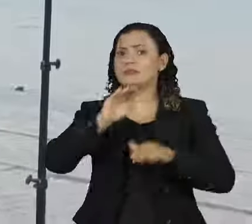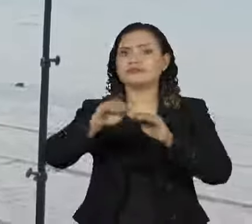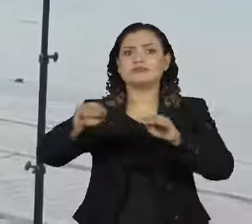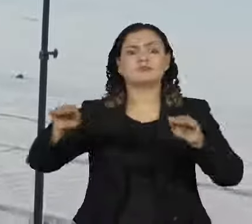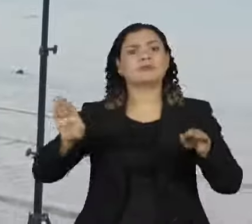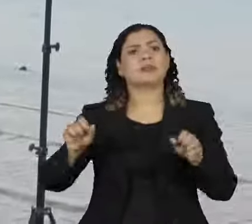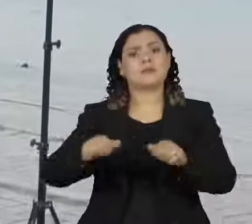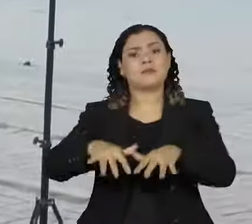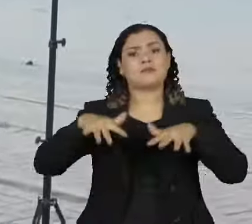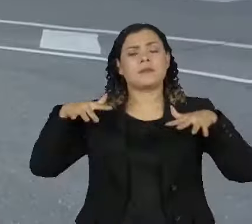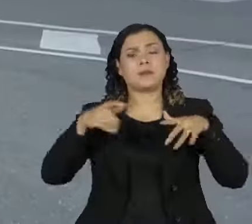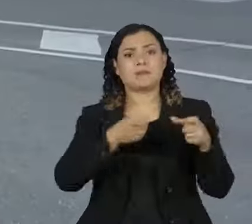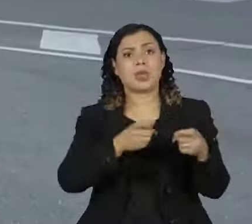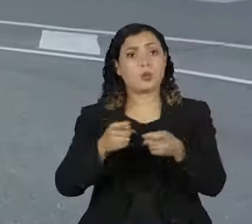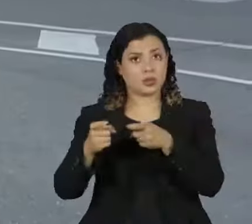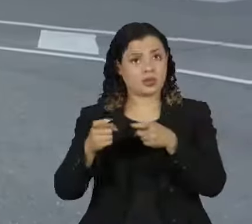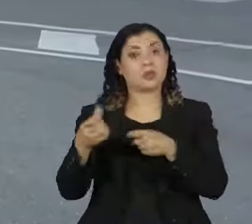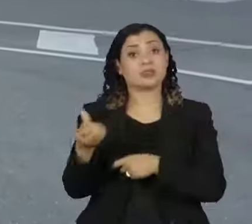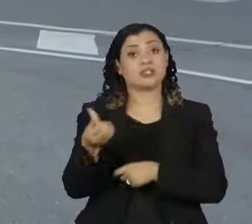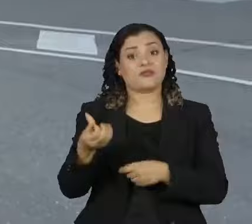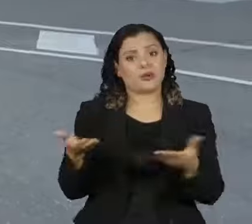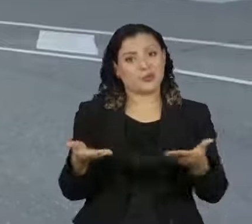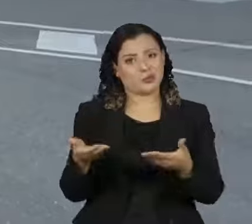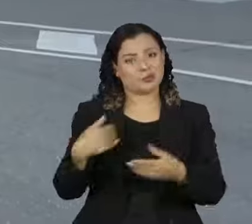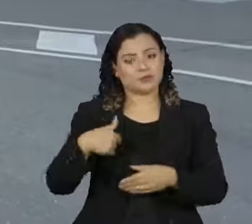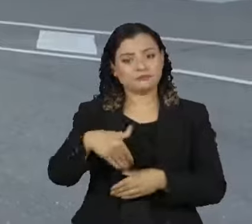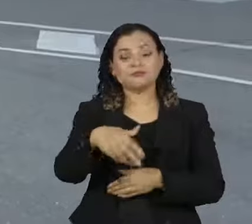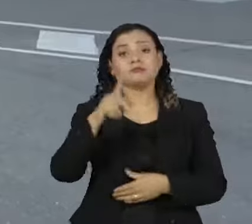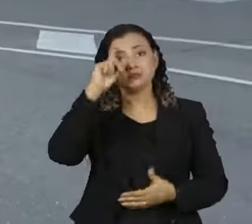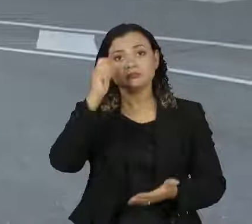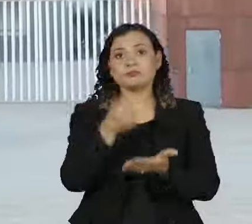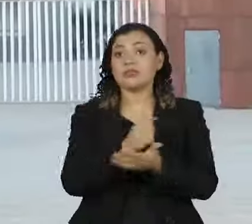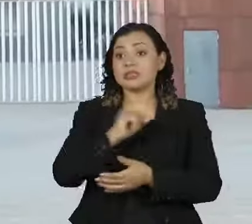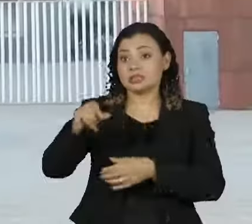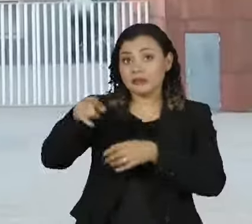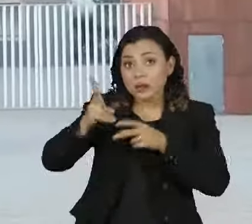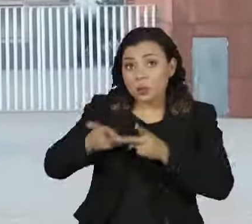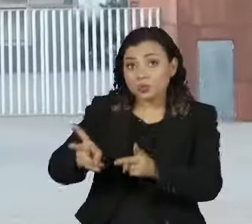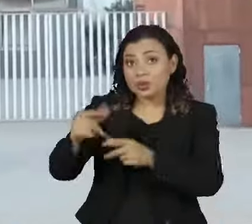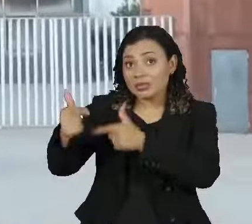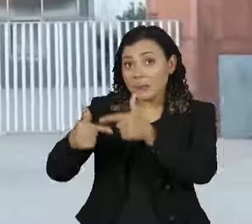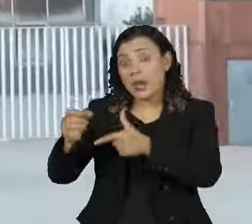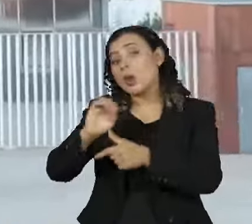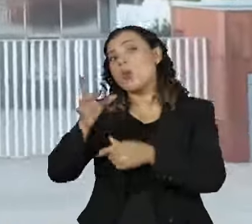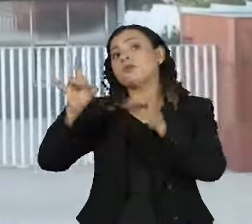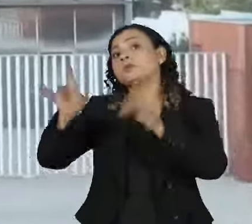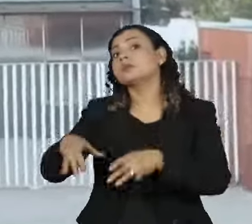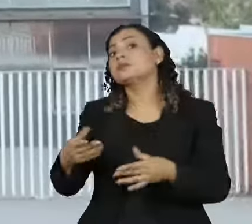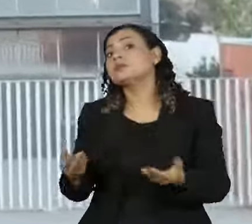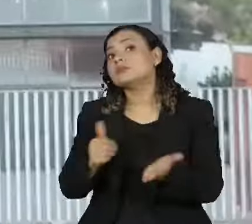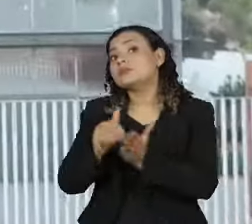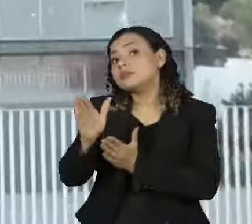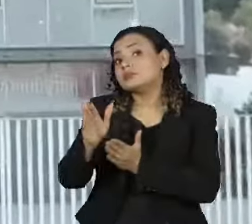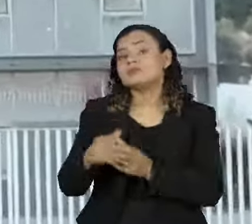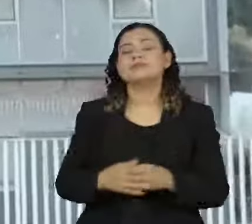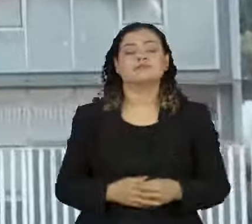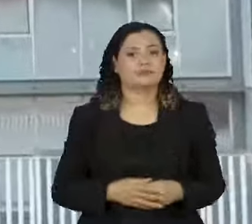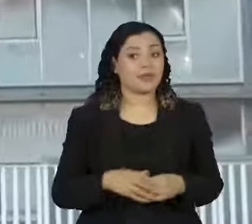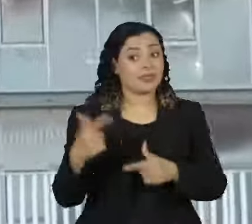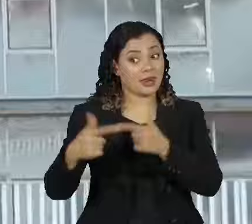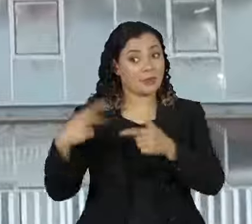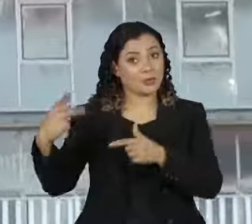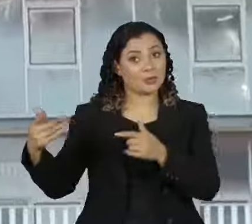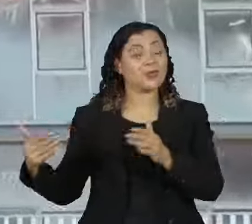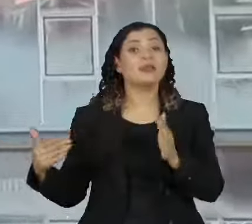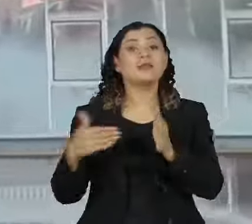uma assembleia geral para esta sexta-feira e deve decidir se rubialis segue no comando da entidade o mandato dele